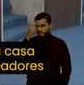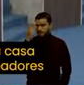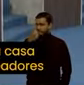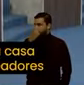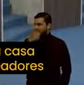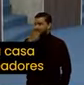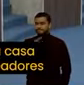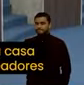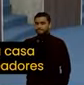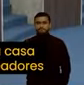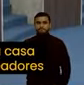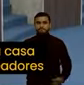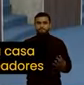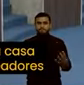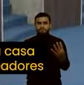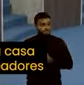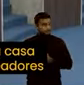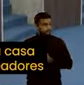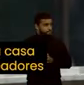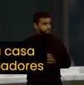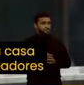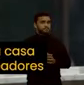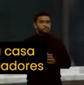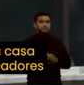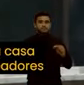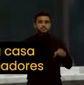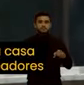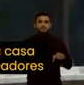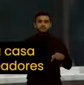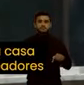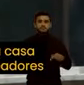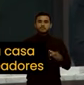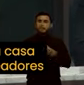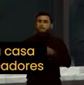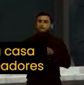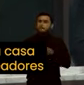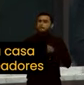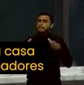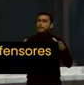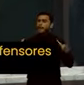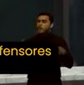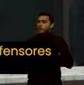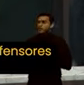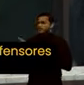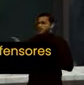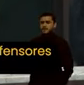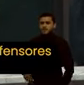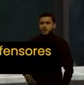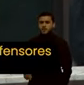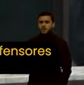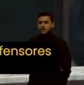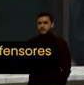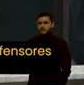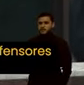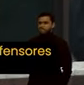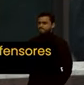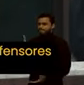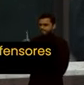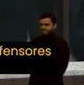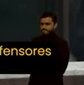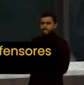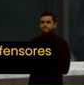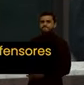tenho a alegria de compor uma casa onde a imensa maioria dos vereadores aqui presentes são